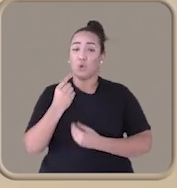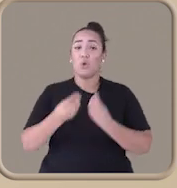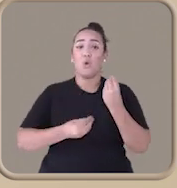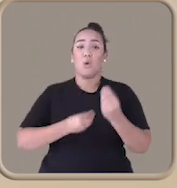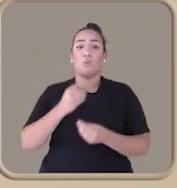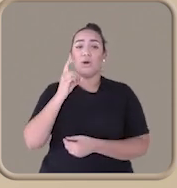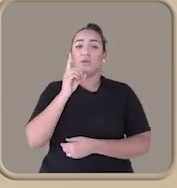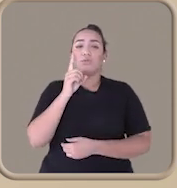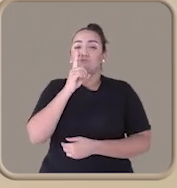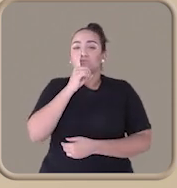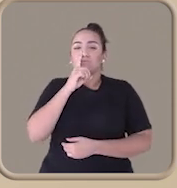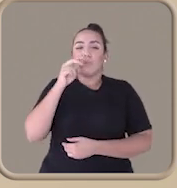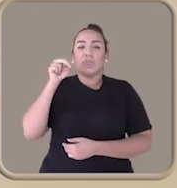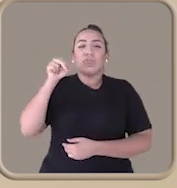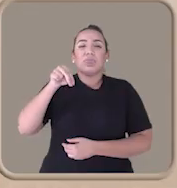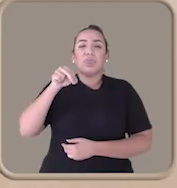comigo.